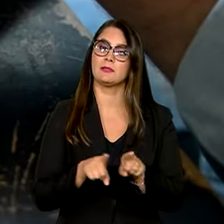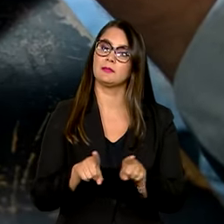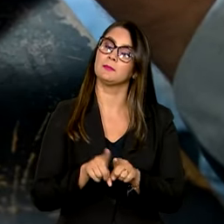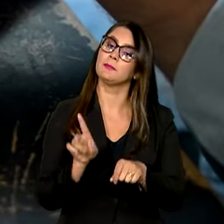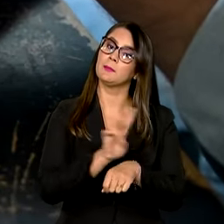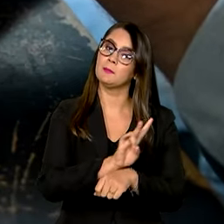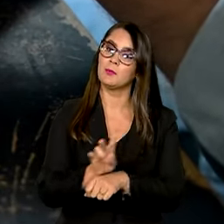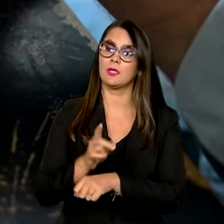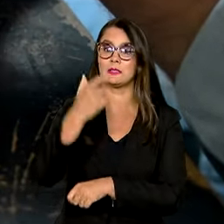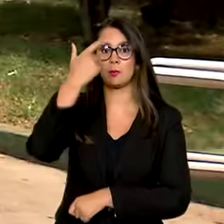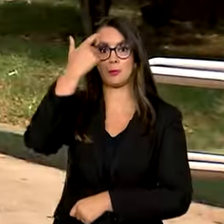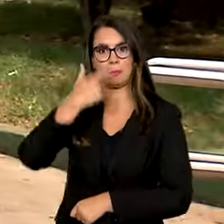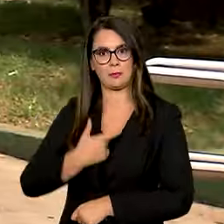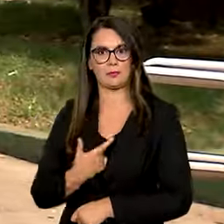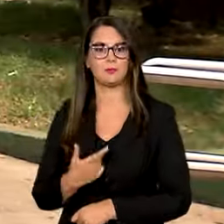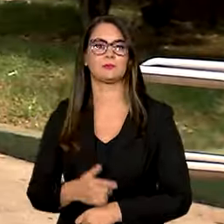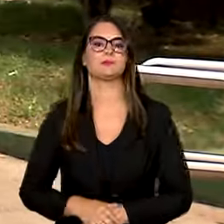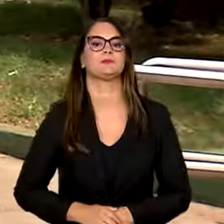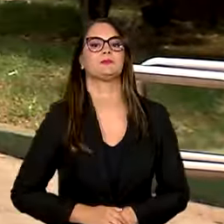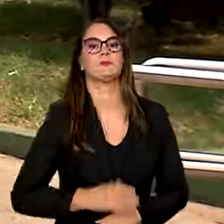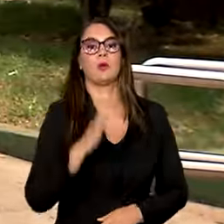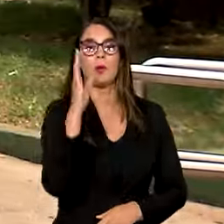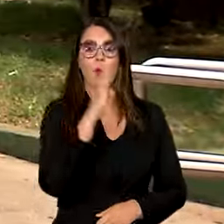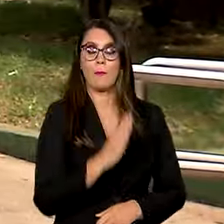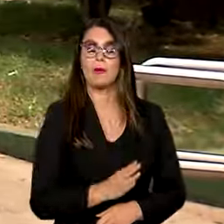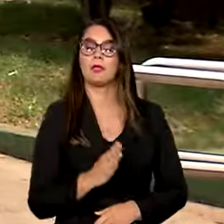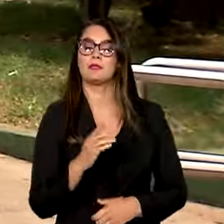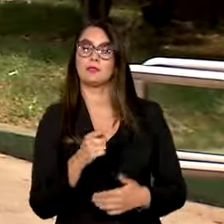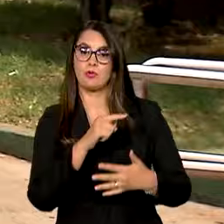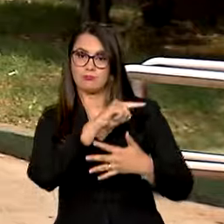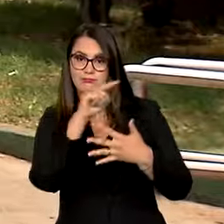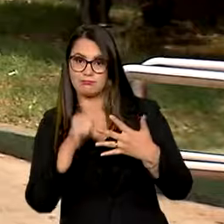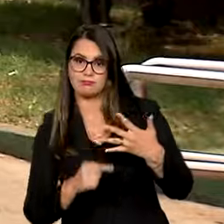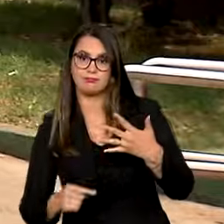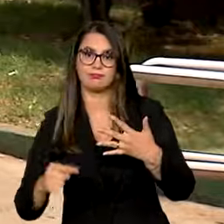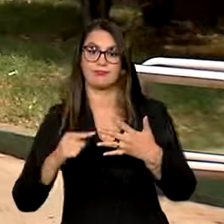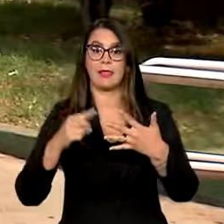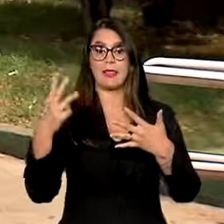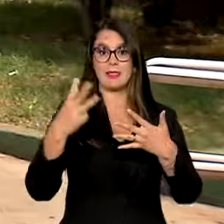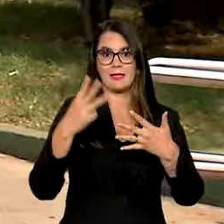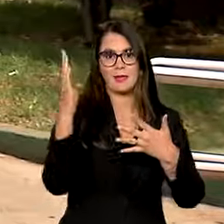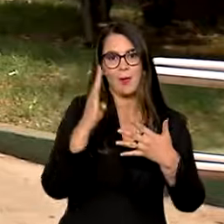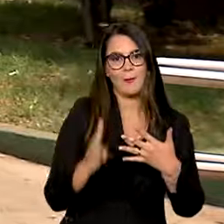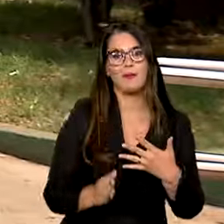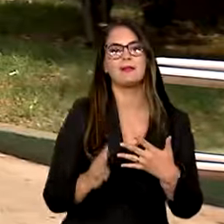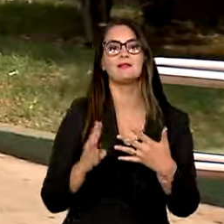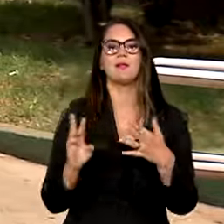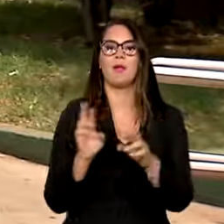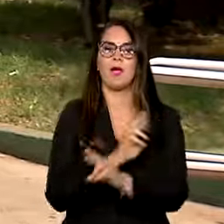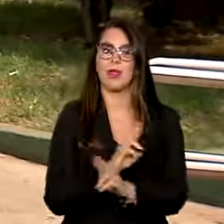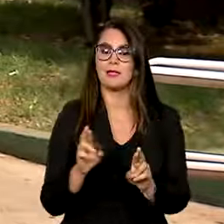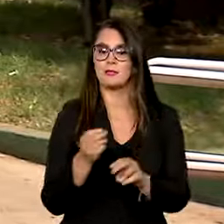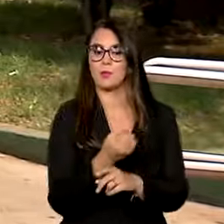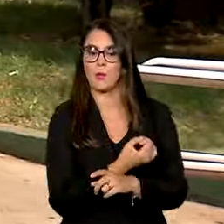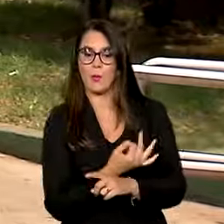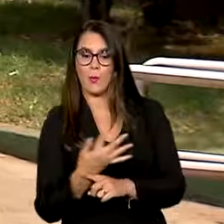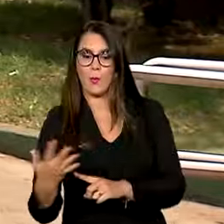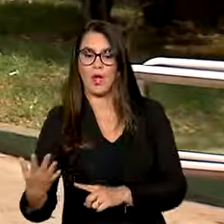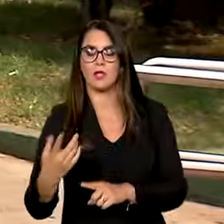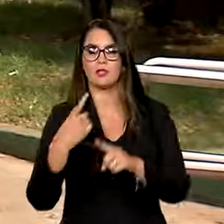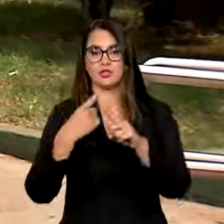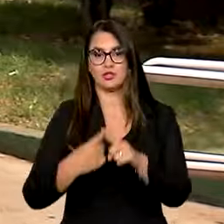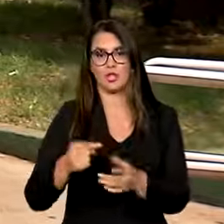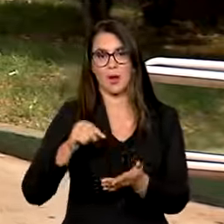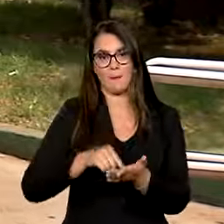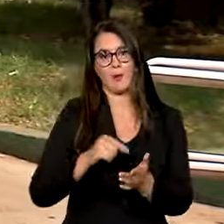proteção do apostador o Brasil já ocupa a terceira posição no mundo em relação ao número de apostas